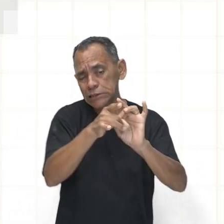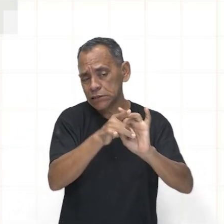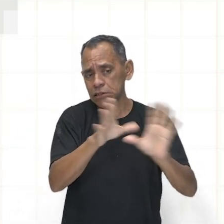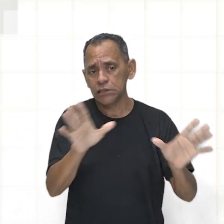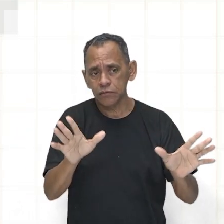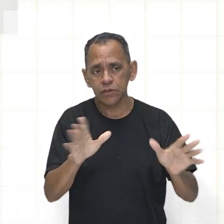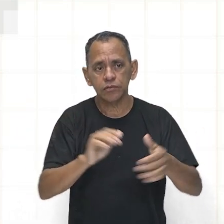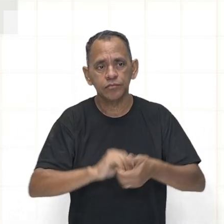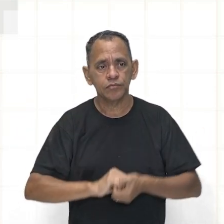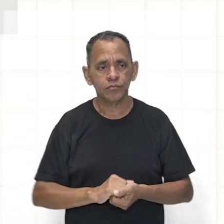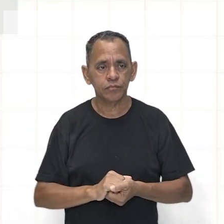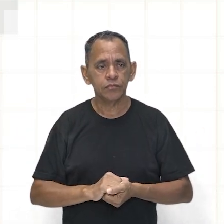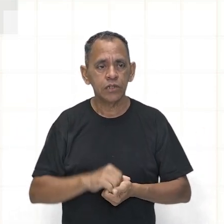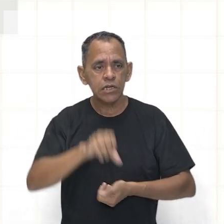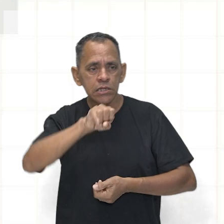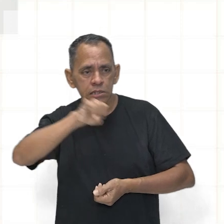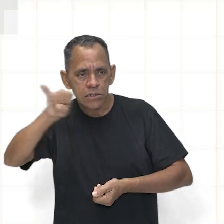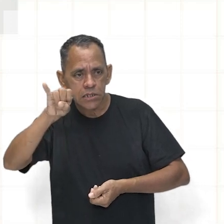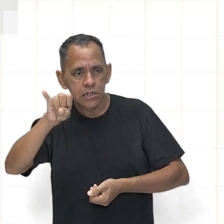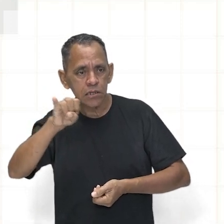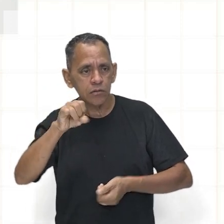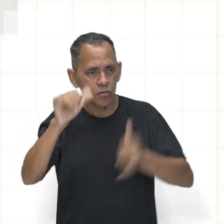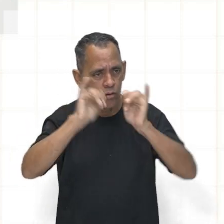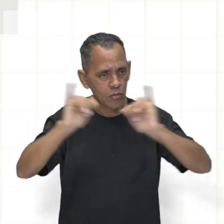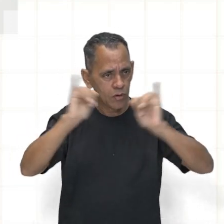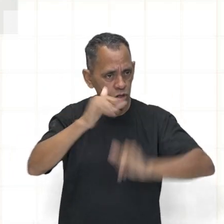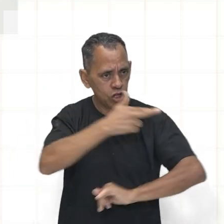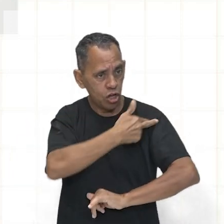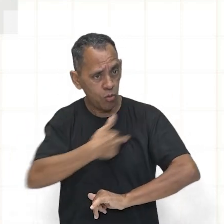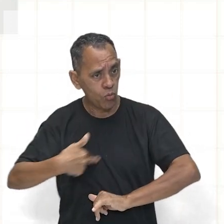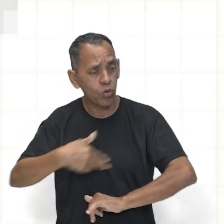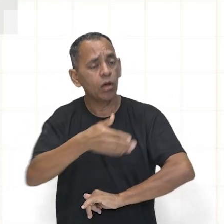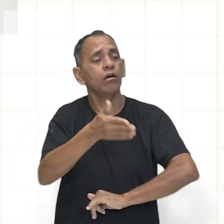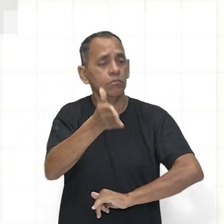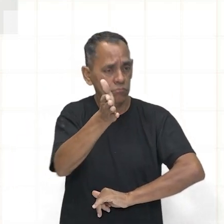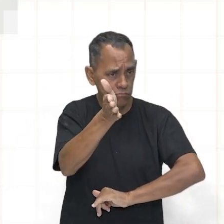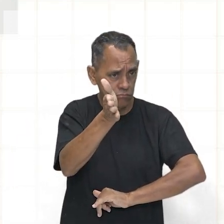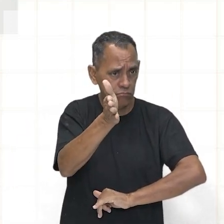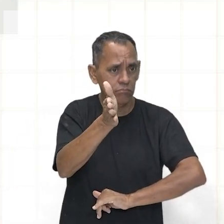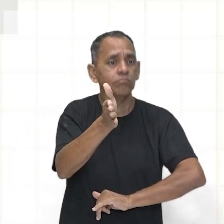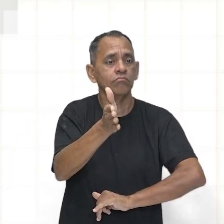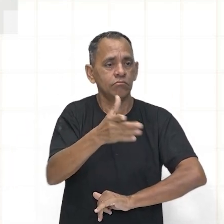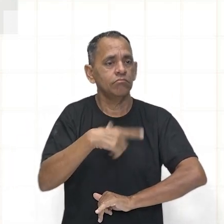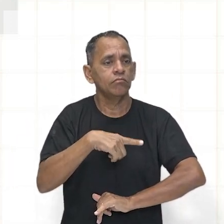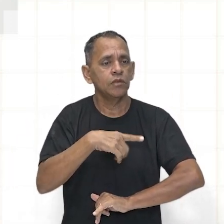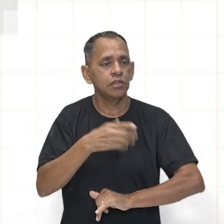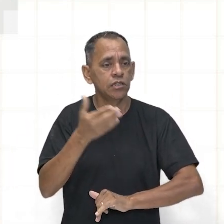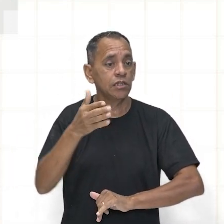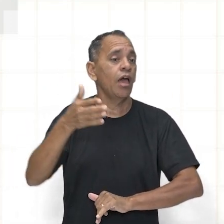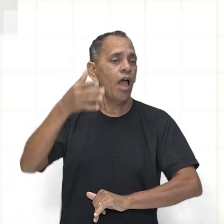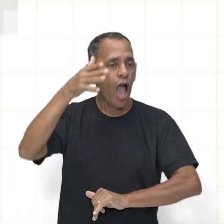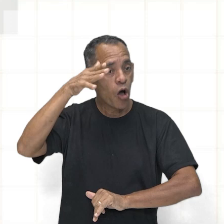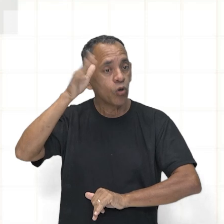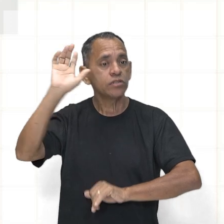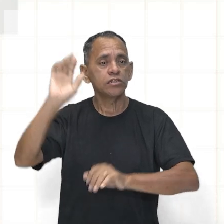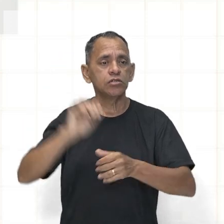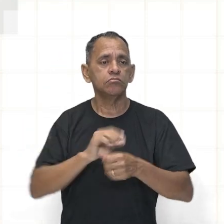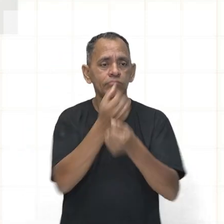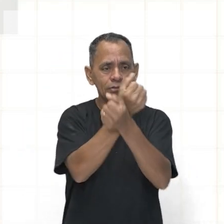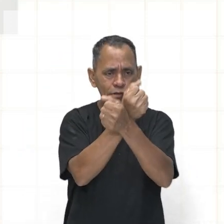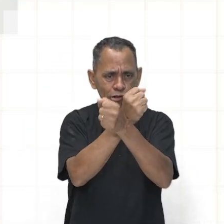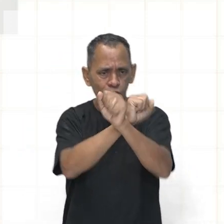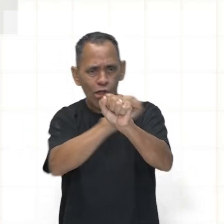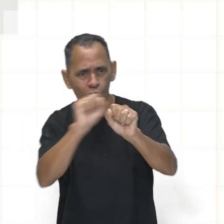aplicação do trabalho livre, uma vez que, quando há a proclamação da República, já tem ocorrido